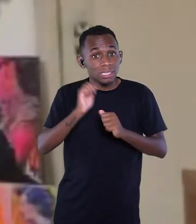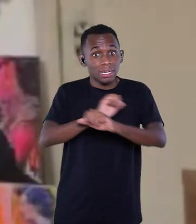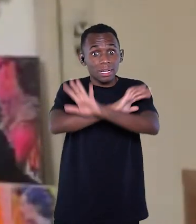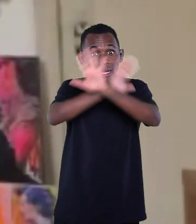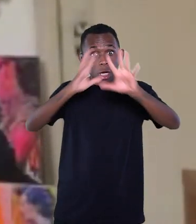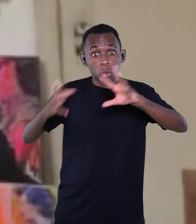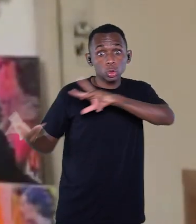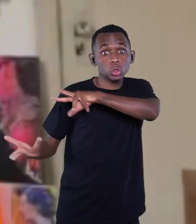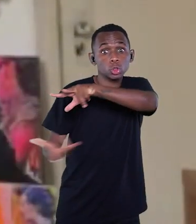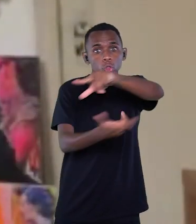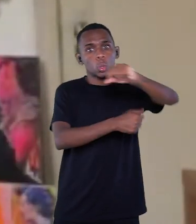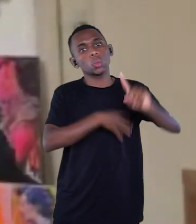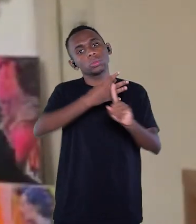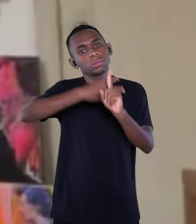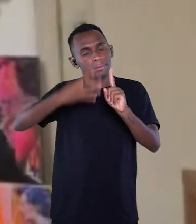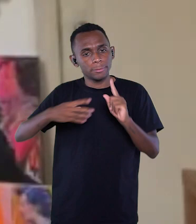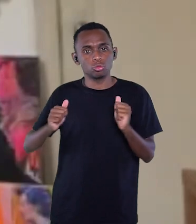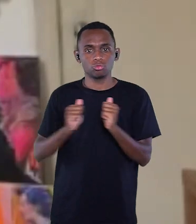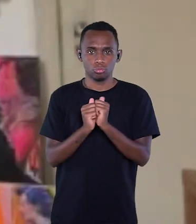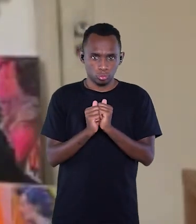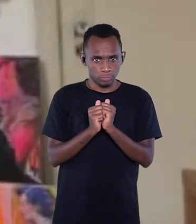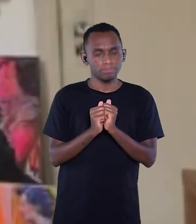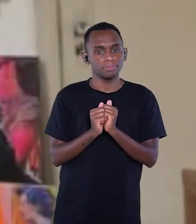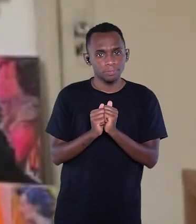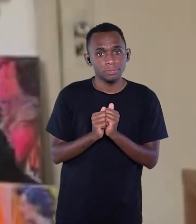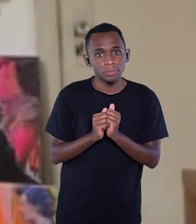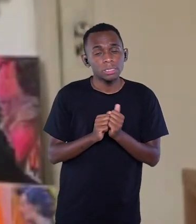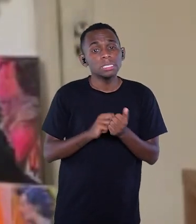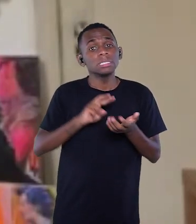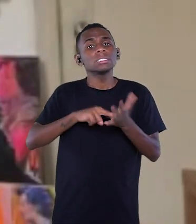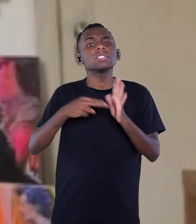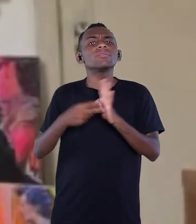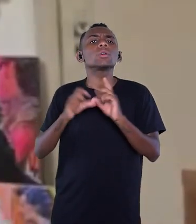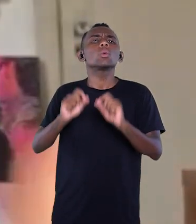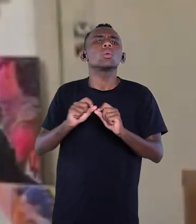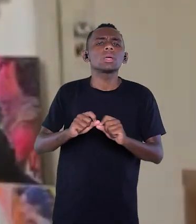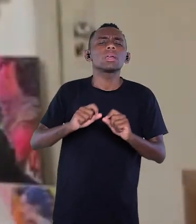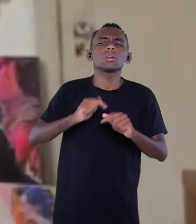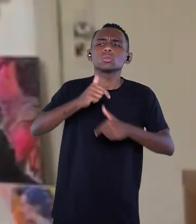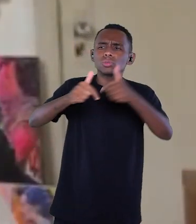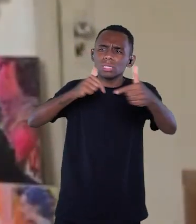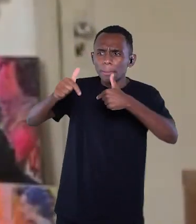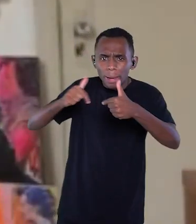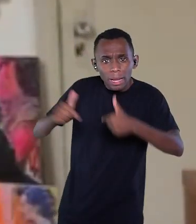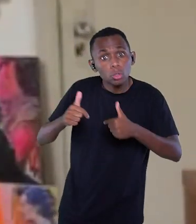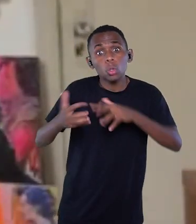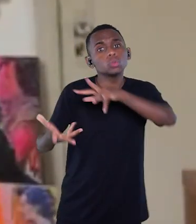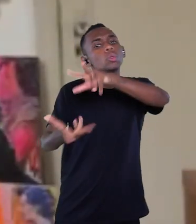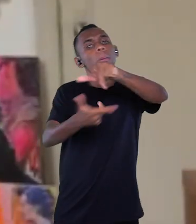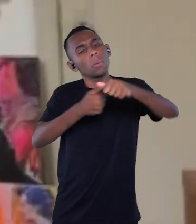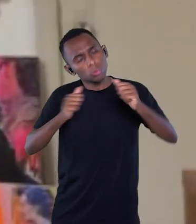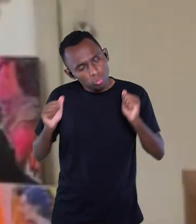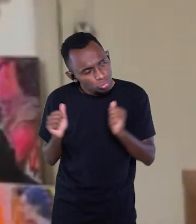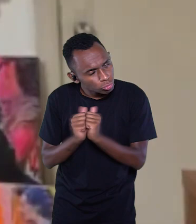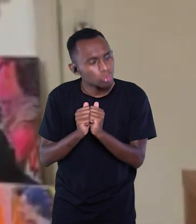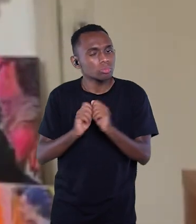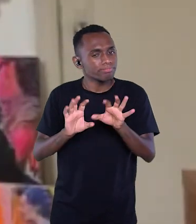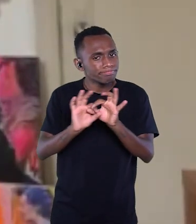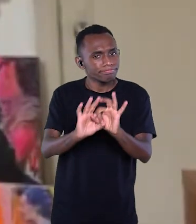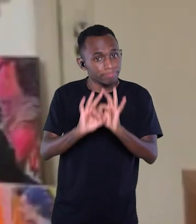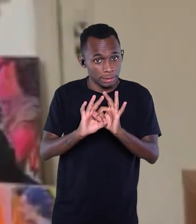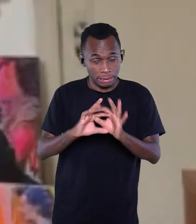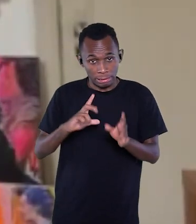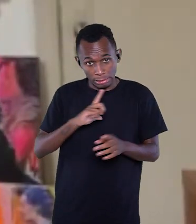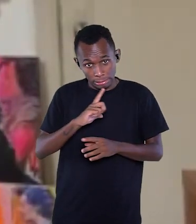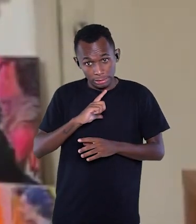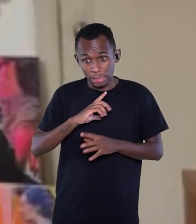univos, inclusive no sentido de... no sentido trabalhadores do mundo univos também, né? Acho que a gente tem muita